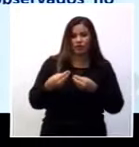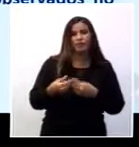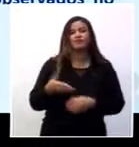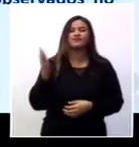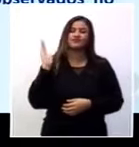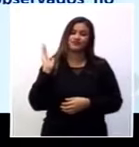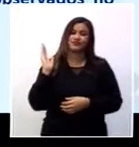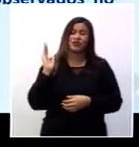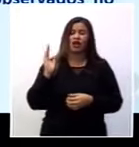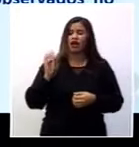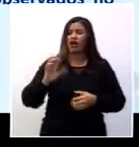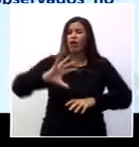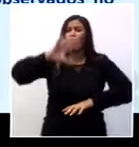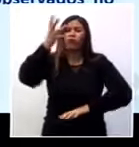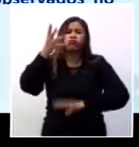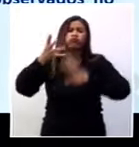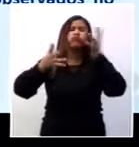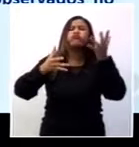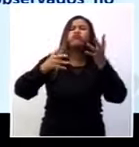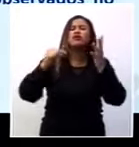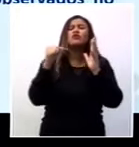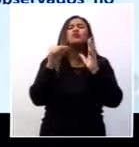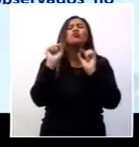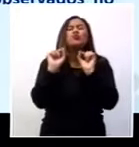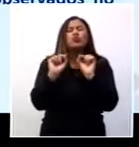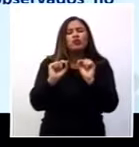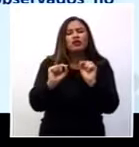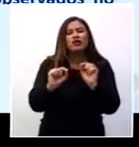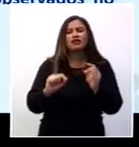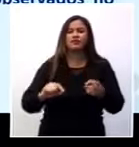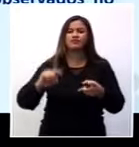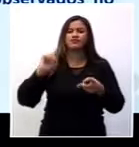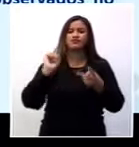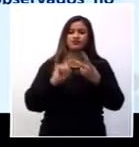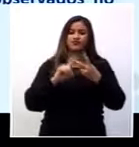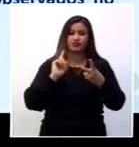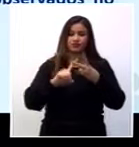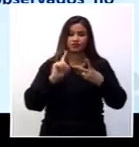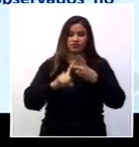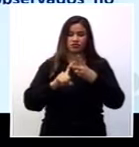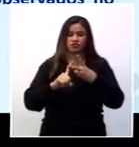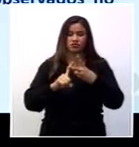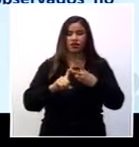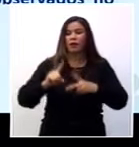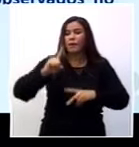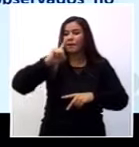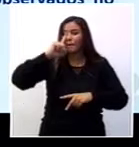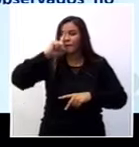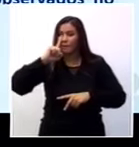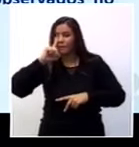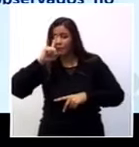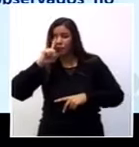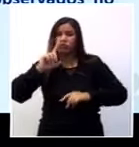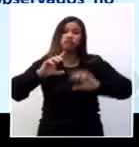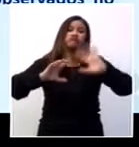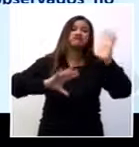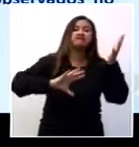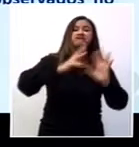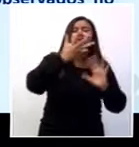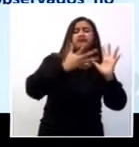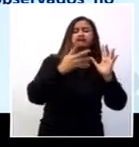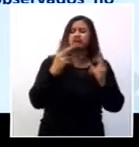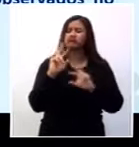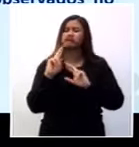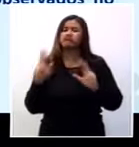um desastre? A segunda questão é: qual a diferença entre risco e desastre? E a